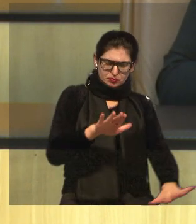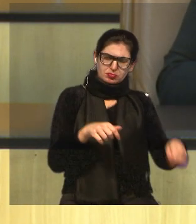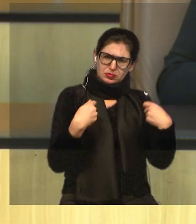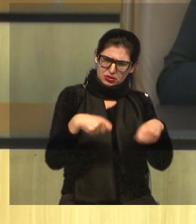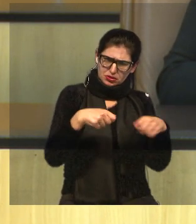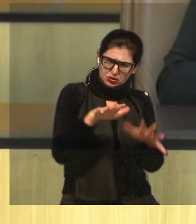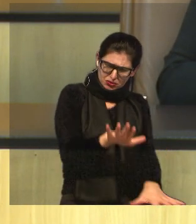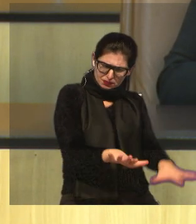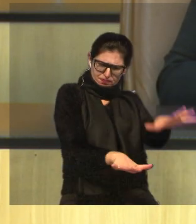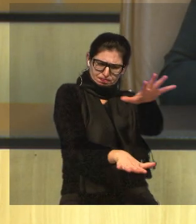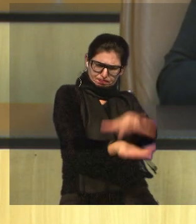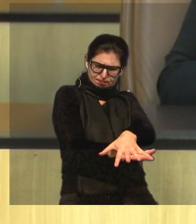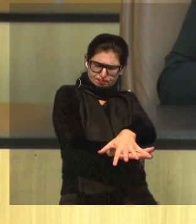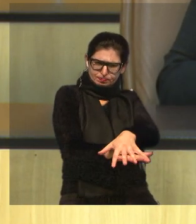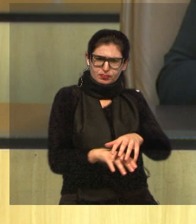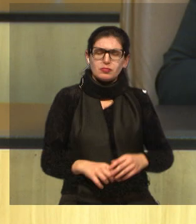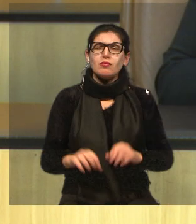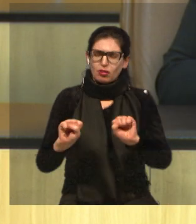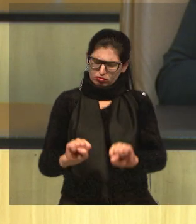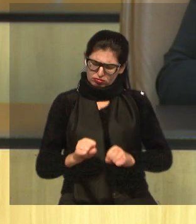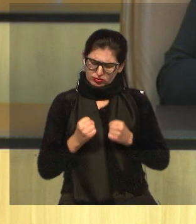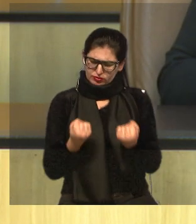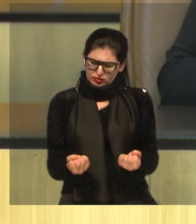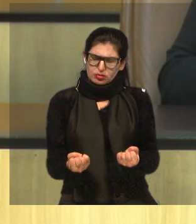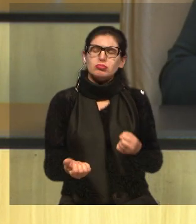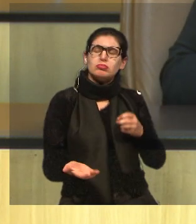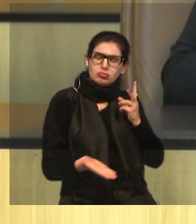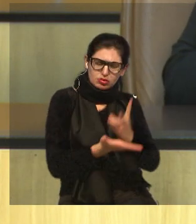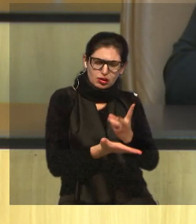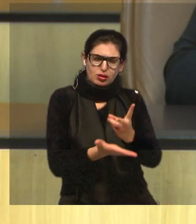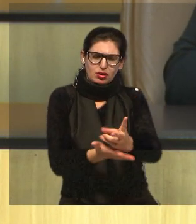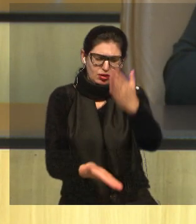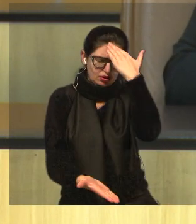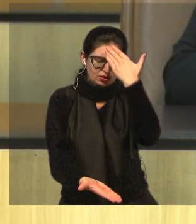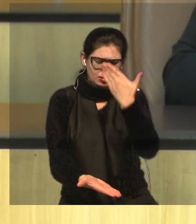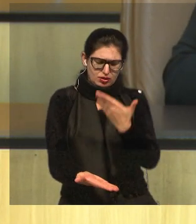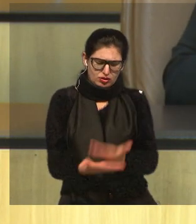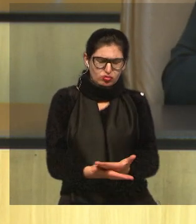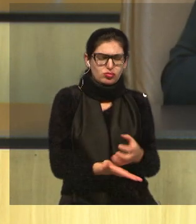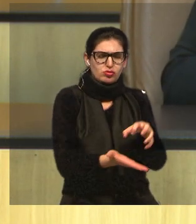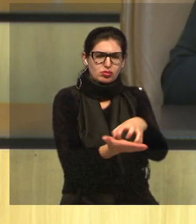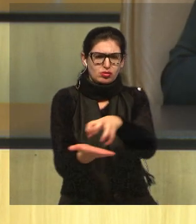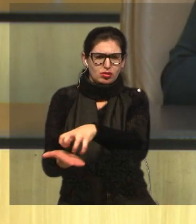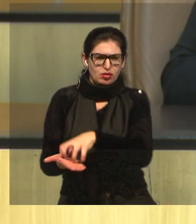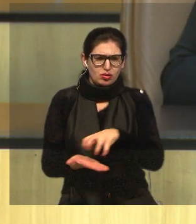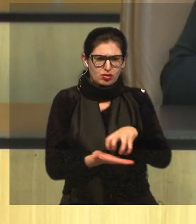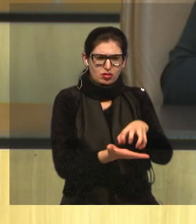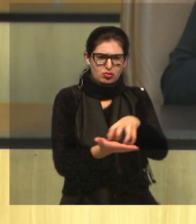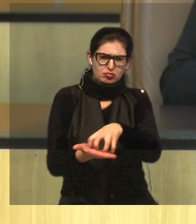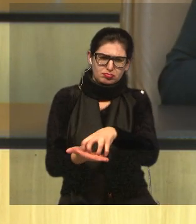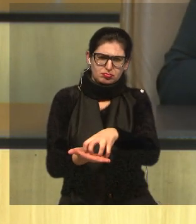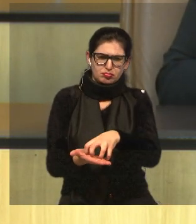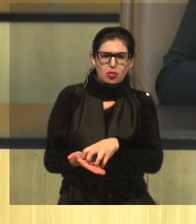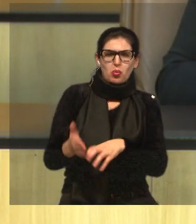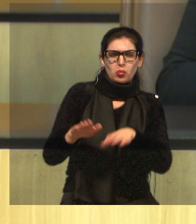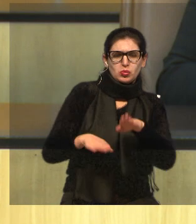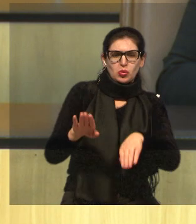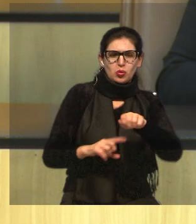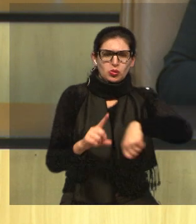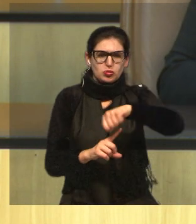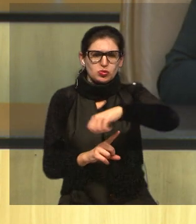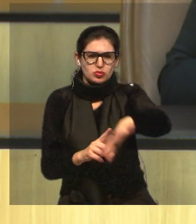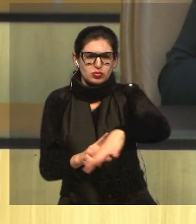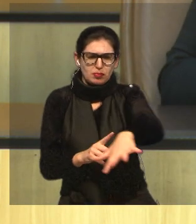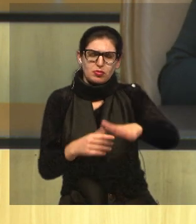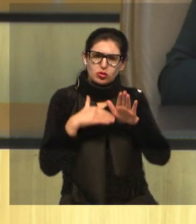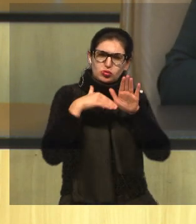nas minhas falas e vou defender isso sempre, porque eu acredito na força dos conselhos como controle social, acredito na